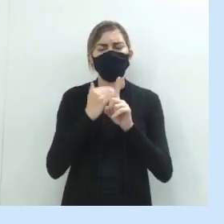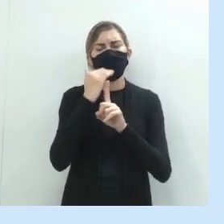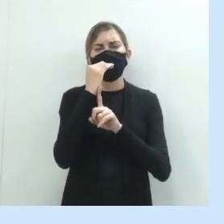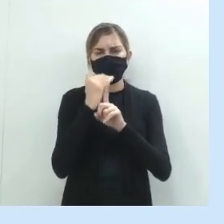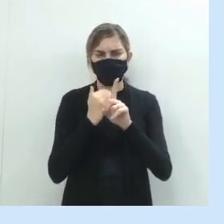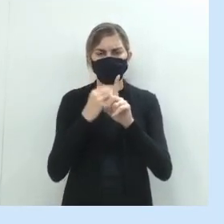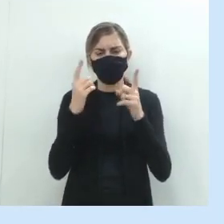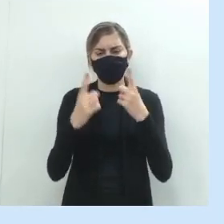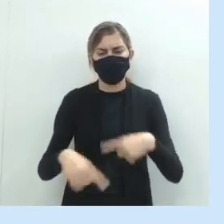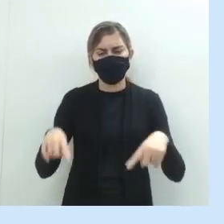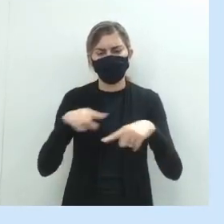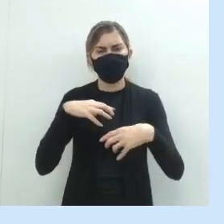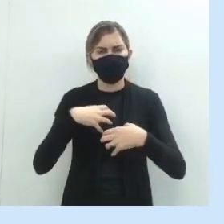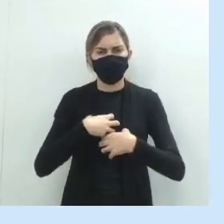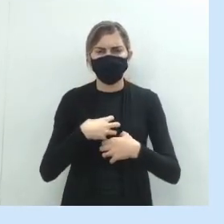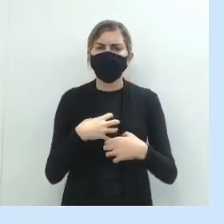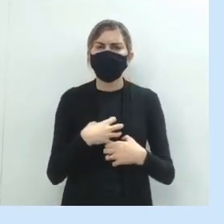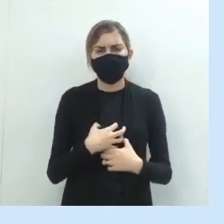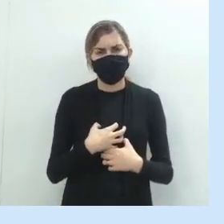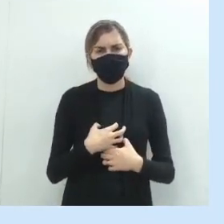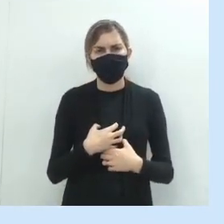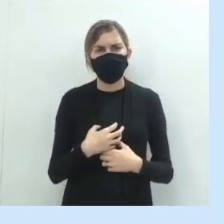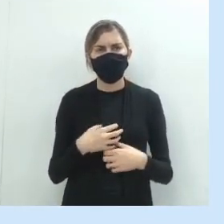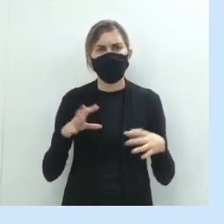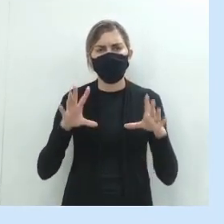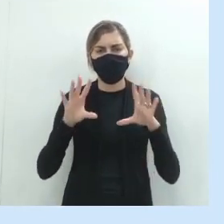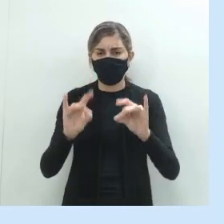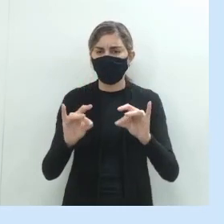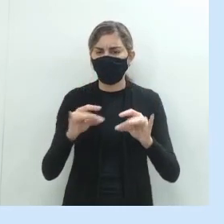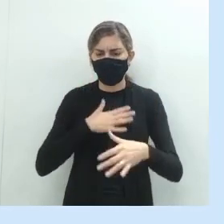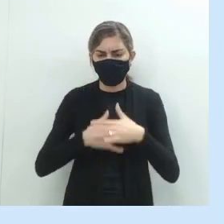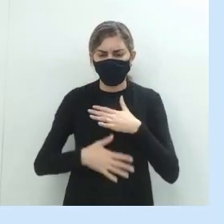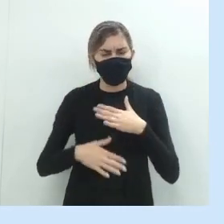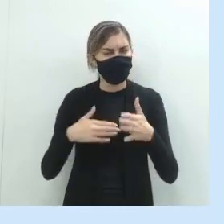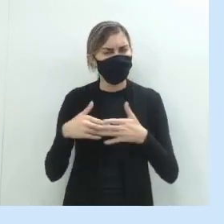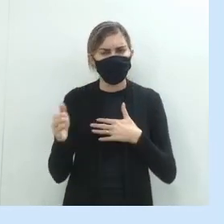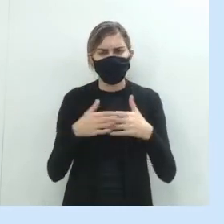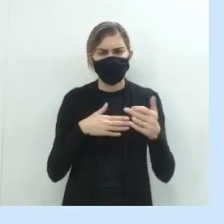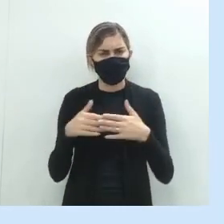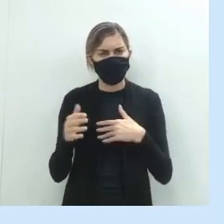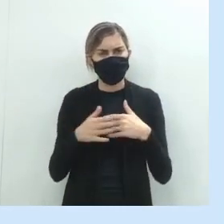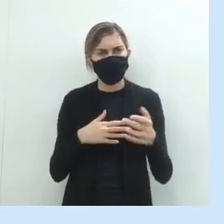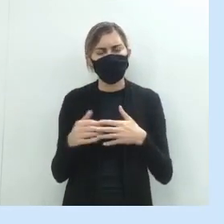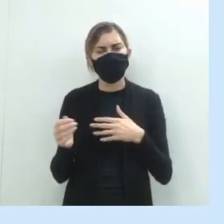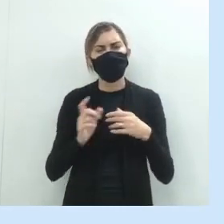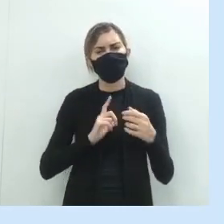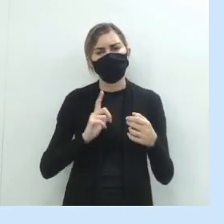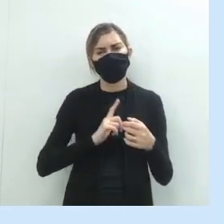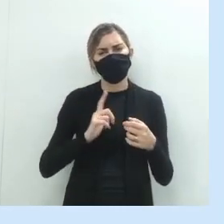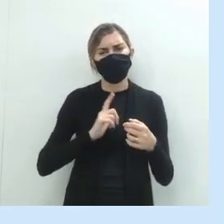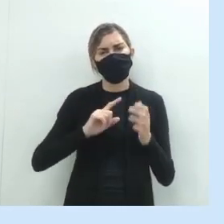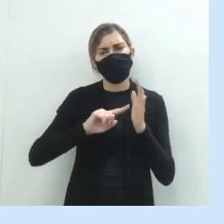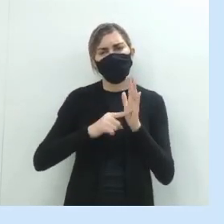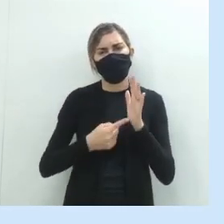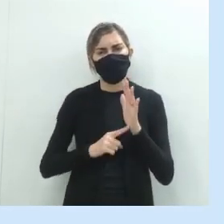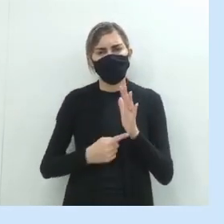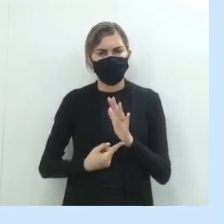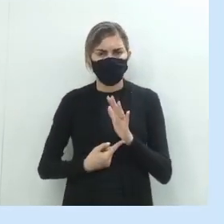térmica que nós sentimos ao tocar um corpo qualquer constitui um